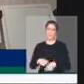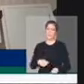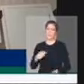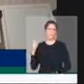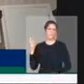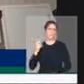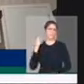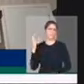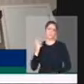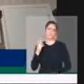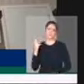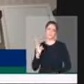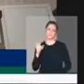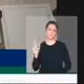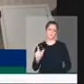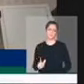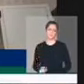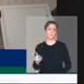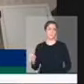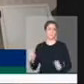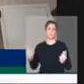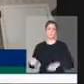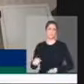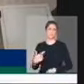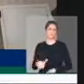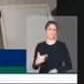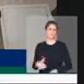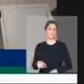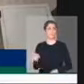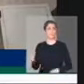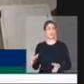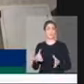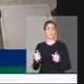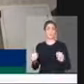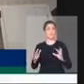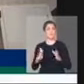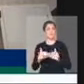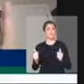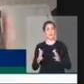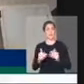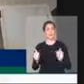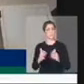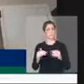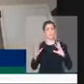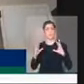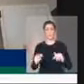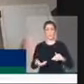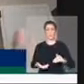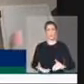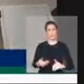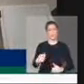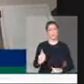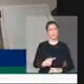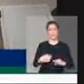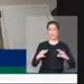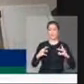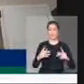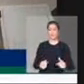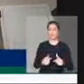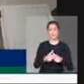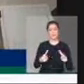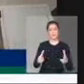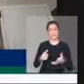não tem saída porque ele foi incompetente ele pediu tudo ao congresso todo mundo deu todos os que votaram